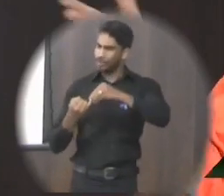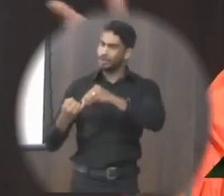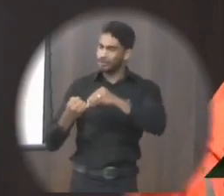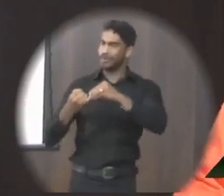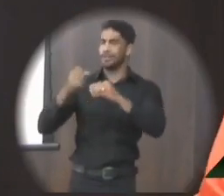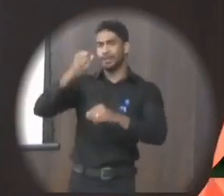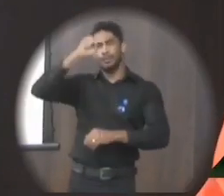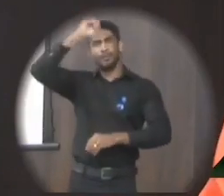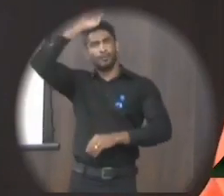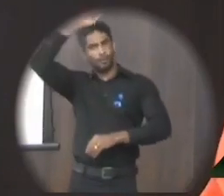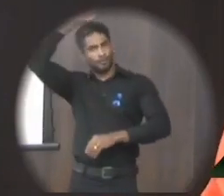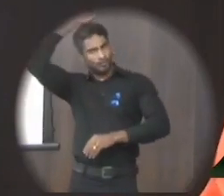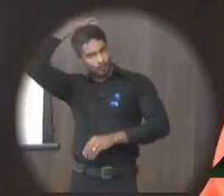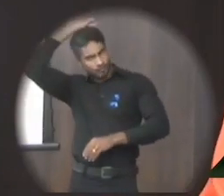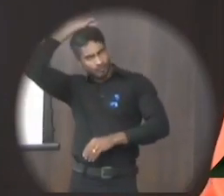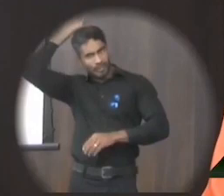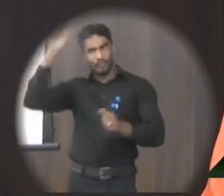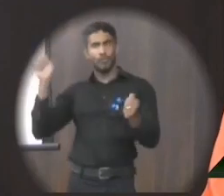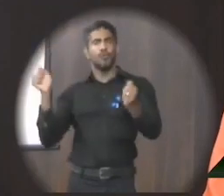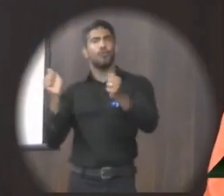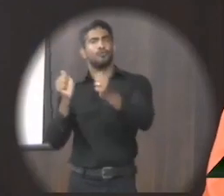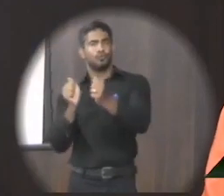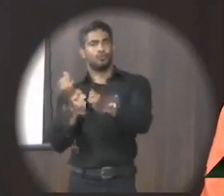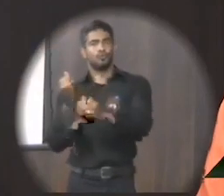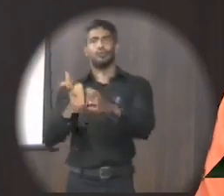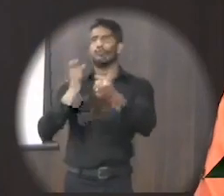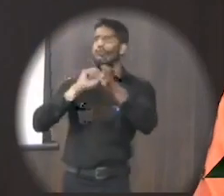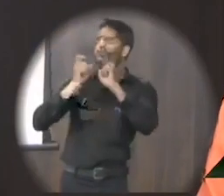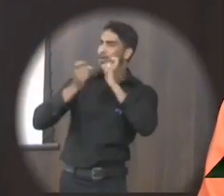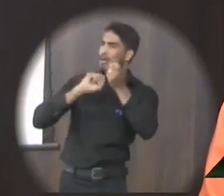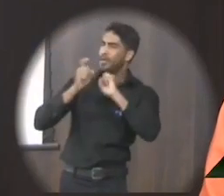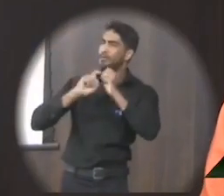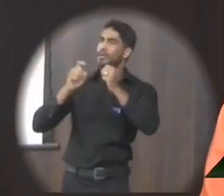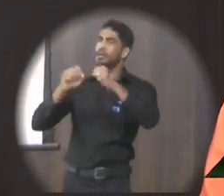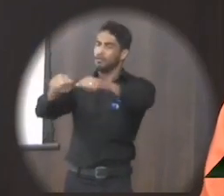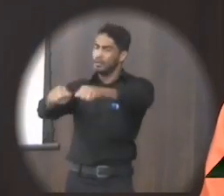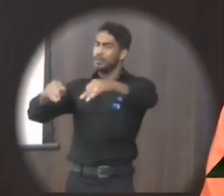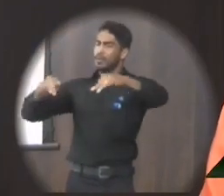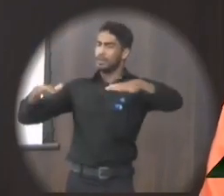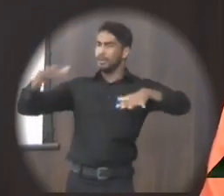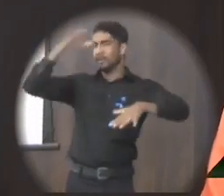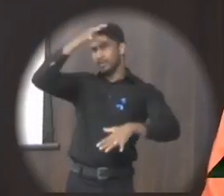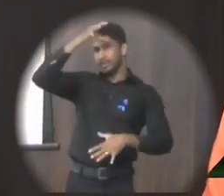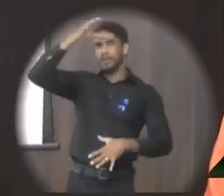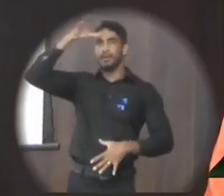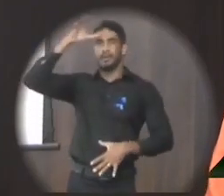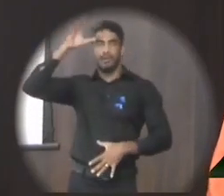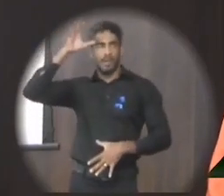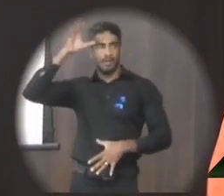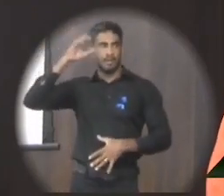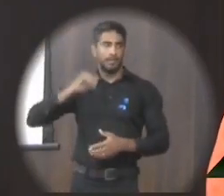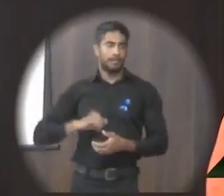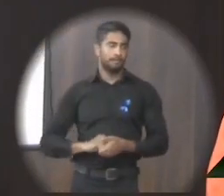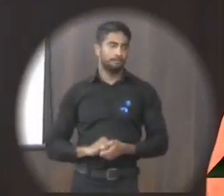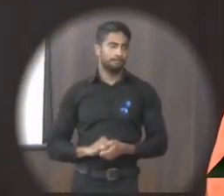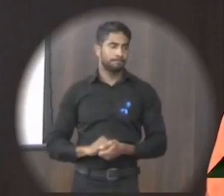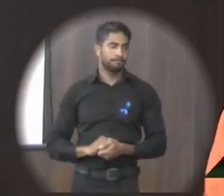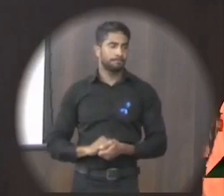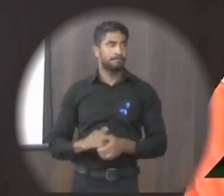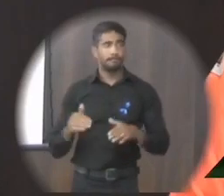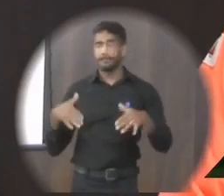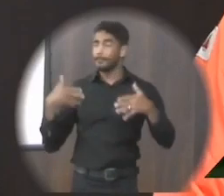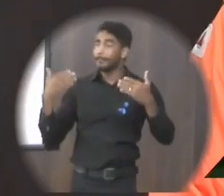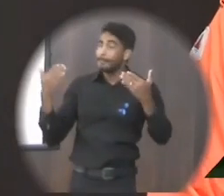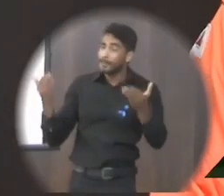Bombeiros presente em uma sessão solene e tão nobre como esta.